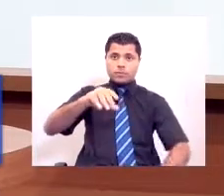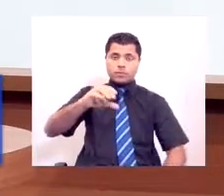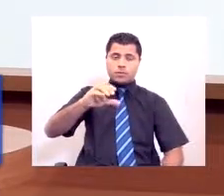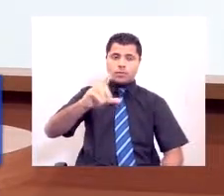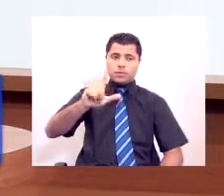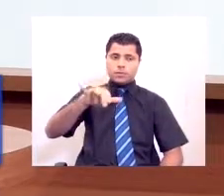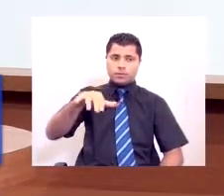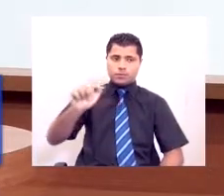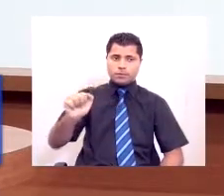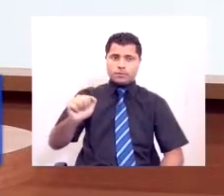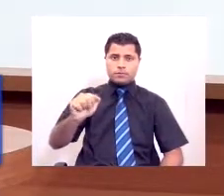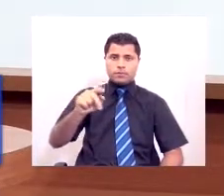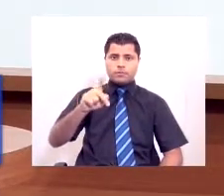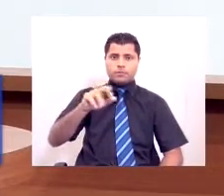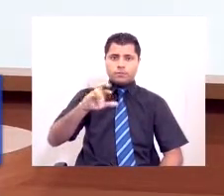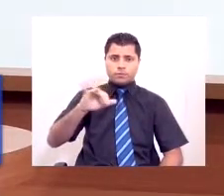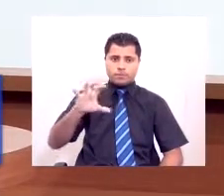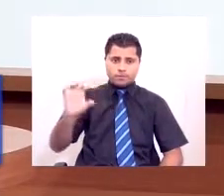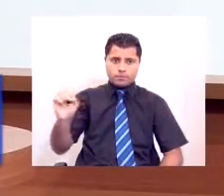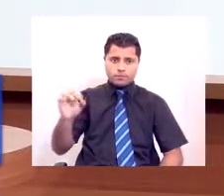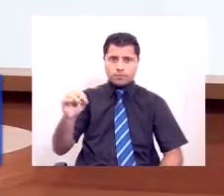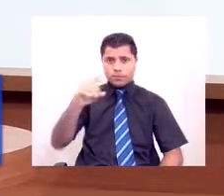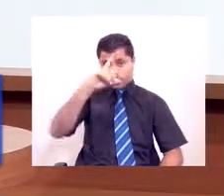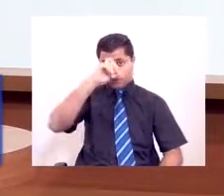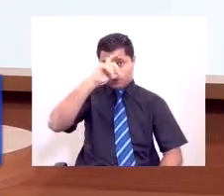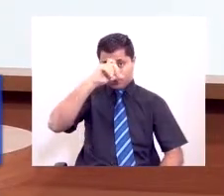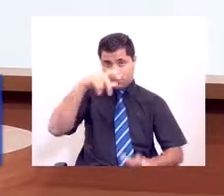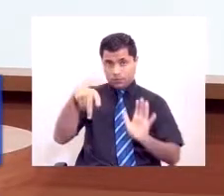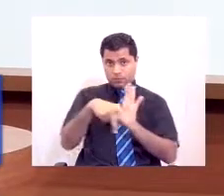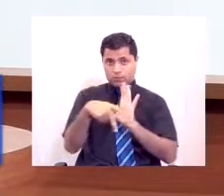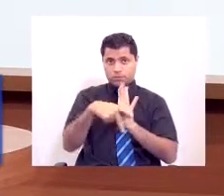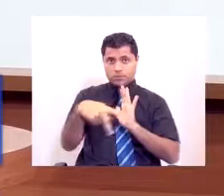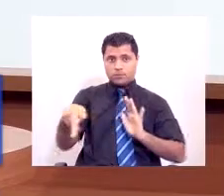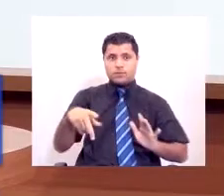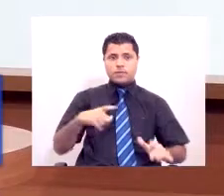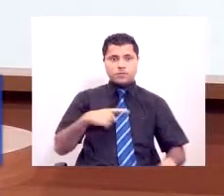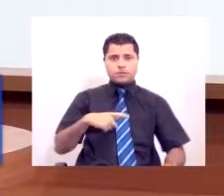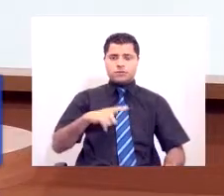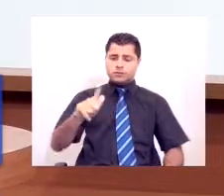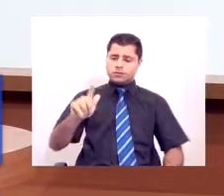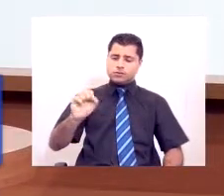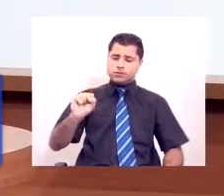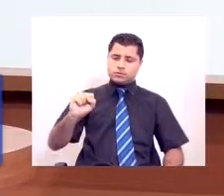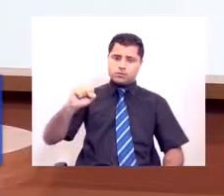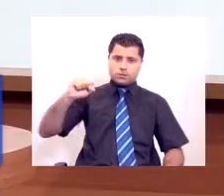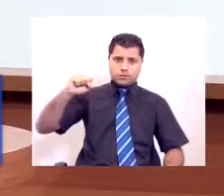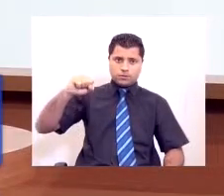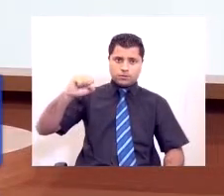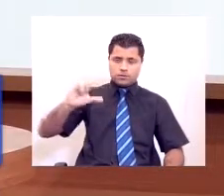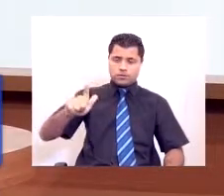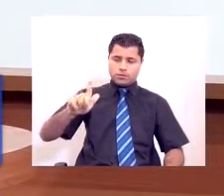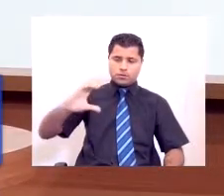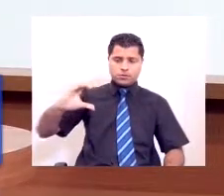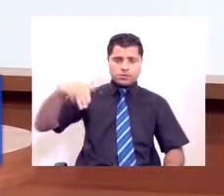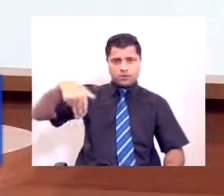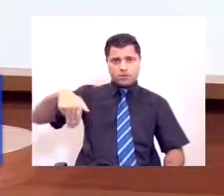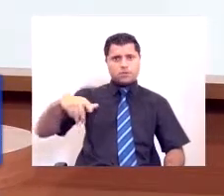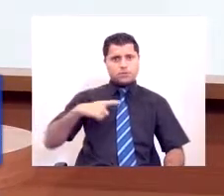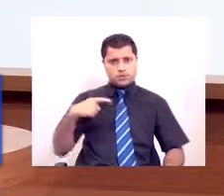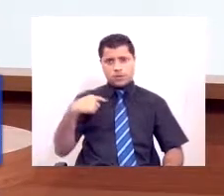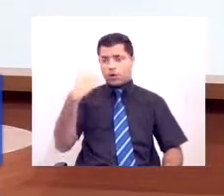nós tínhamos na Policlínica Paraíso GCM na nossa unidade 24 horas por dia no